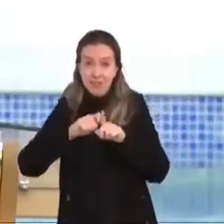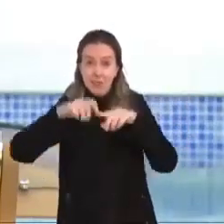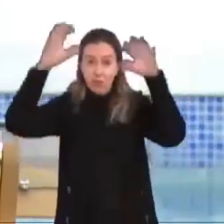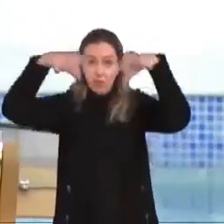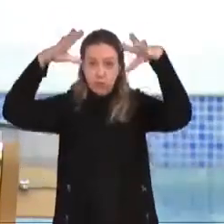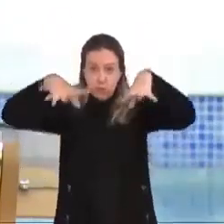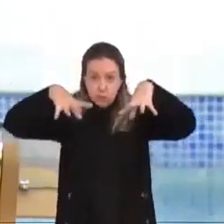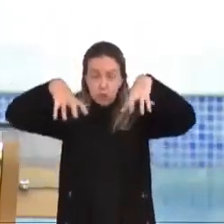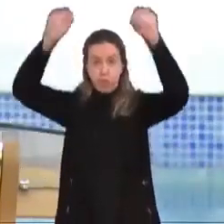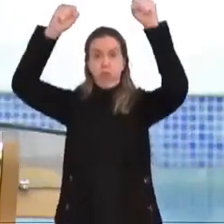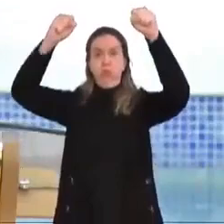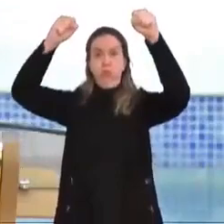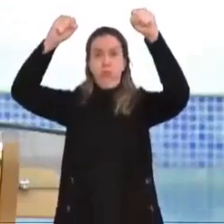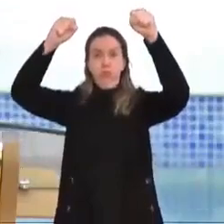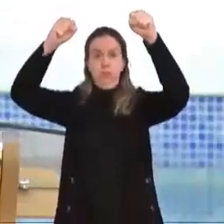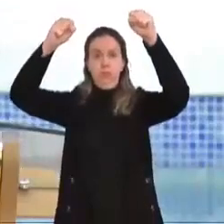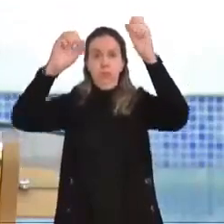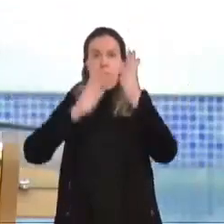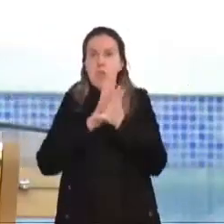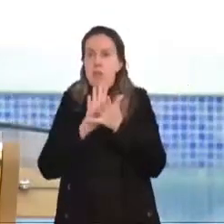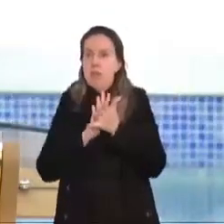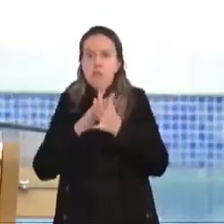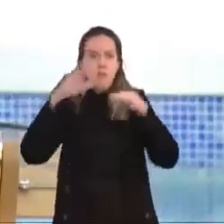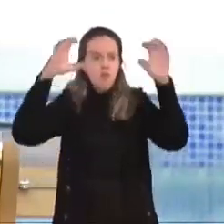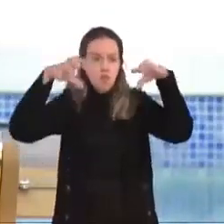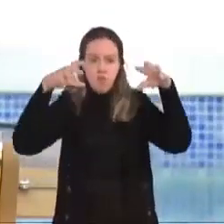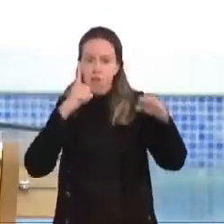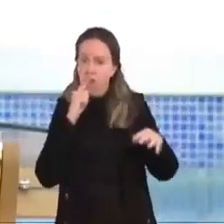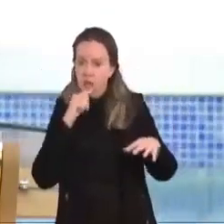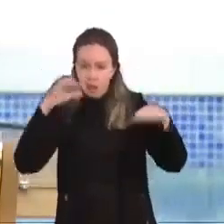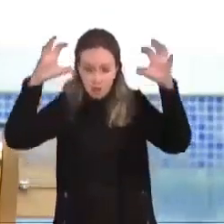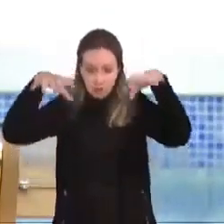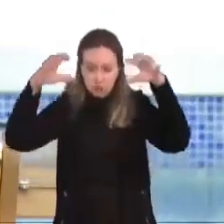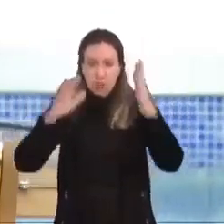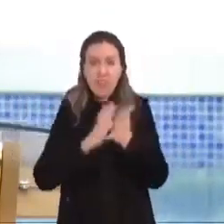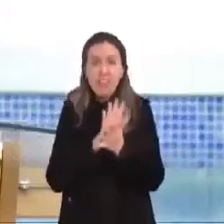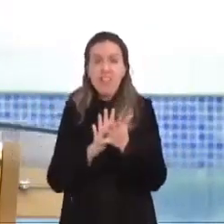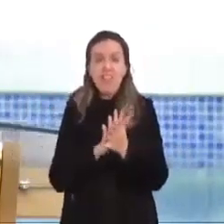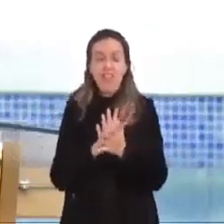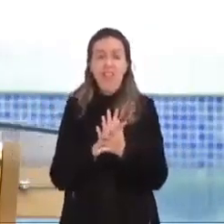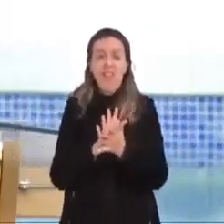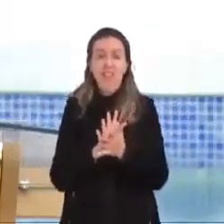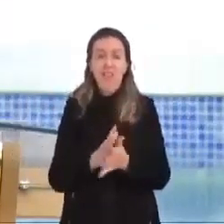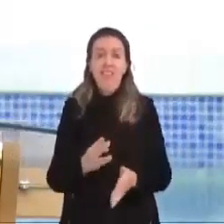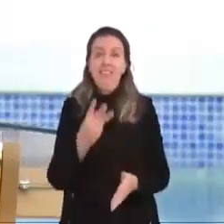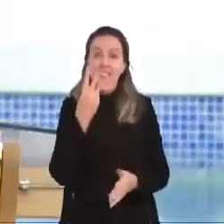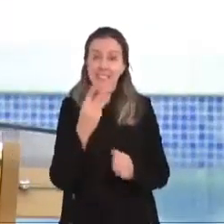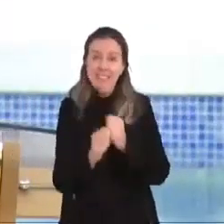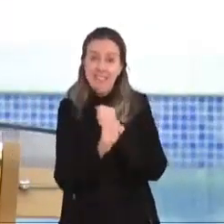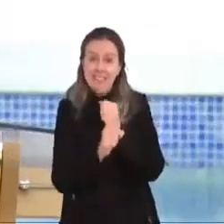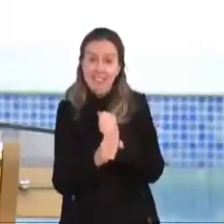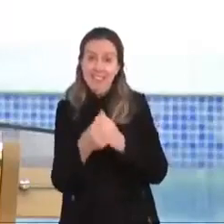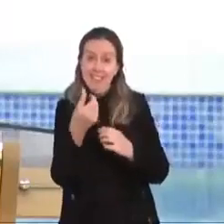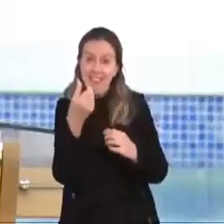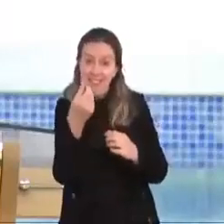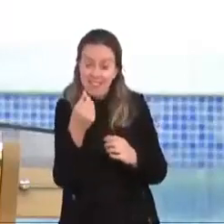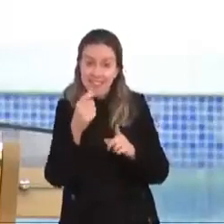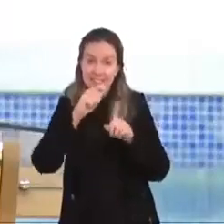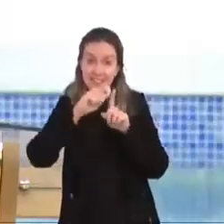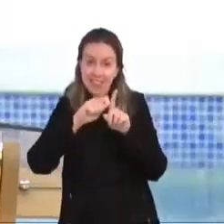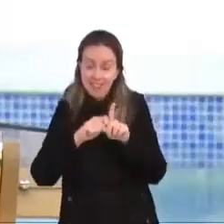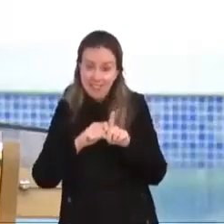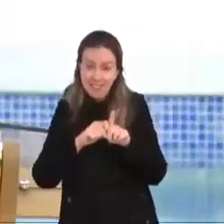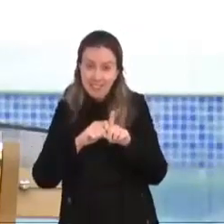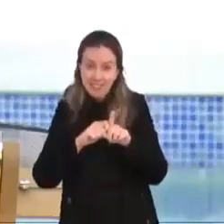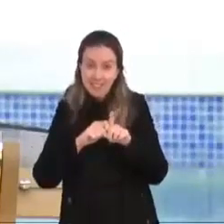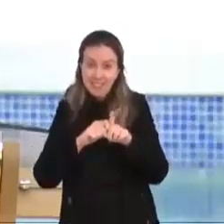E 3 anos e meio depois, o que é que Elias fez? Orou de novo. Porque a vitória